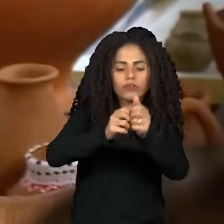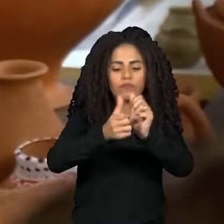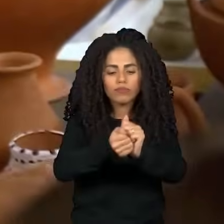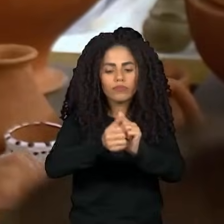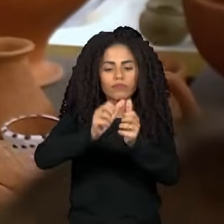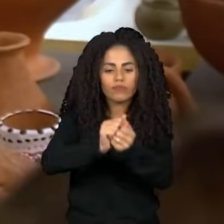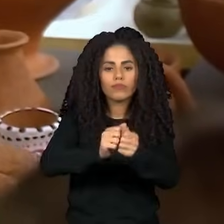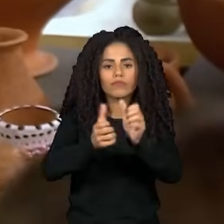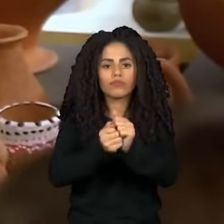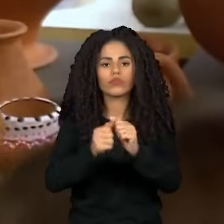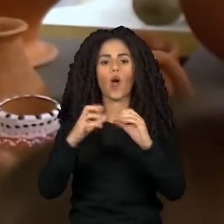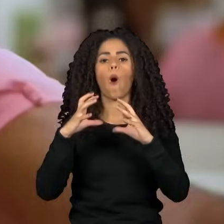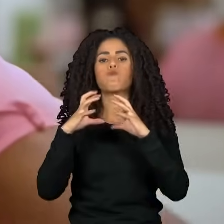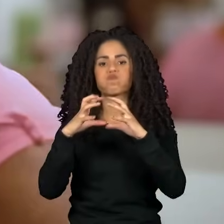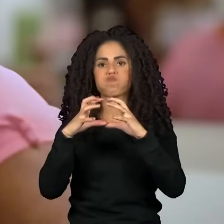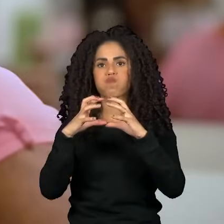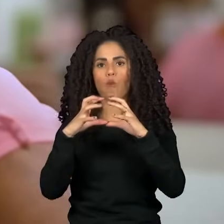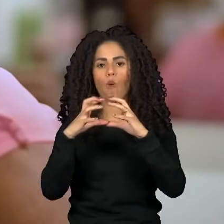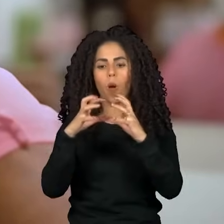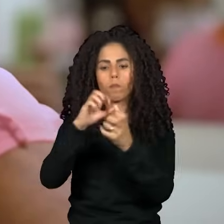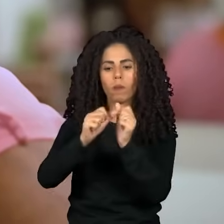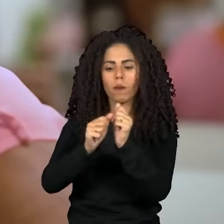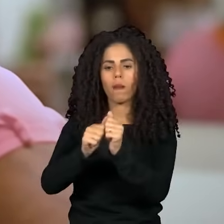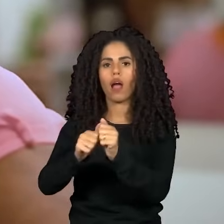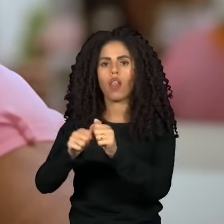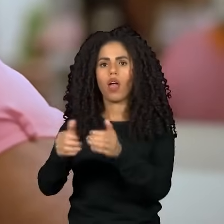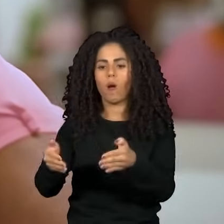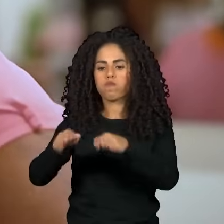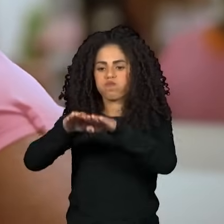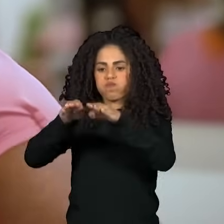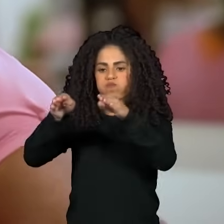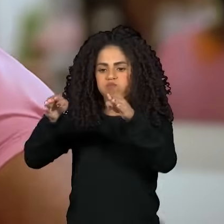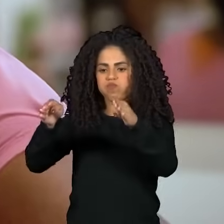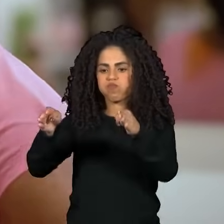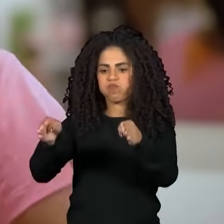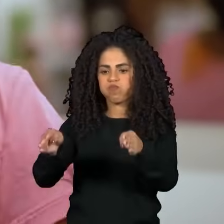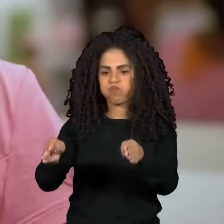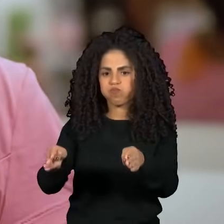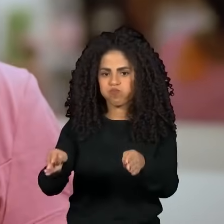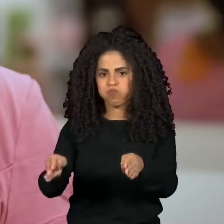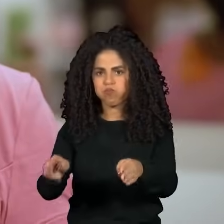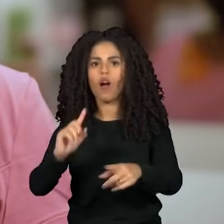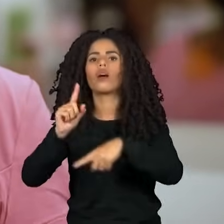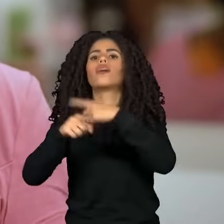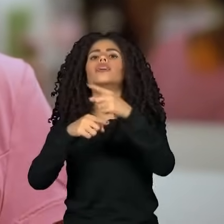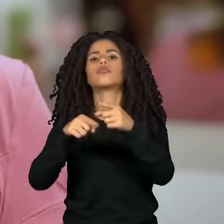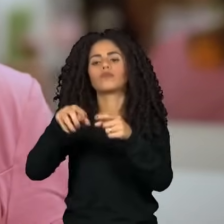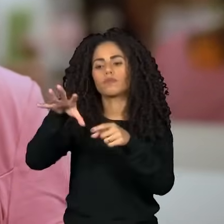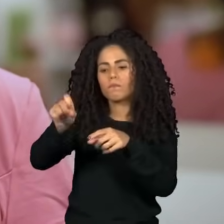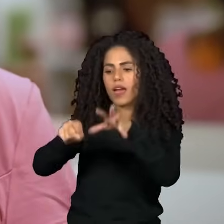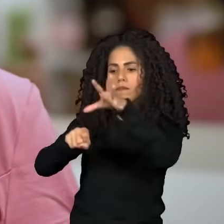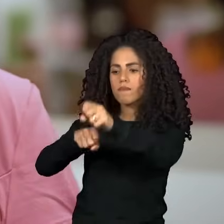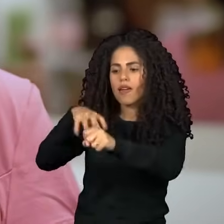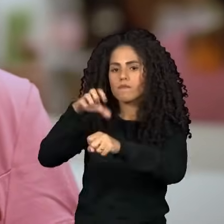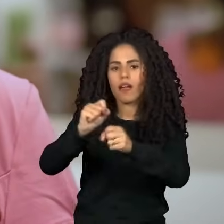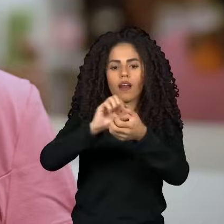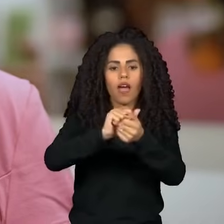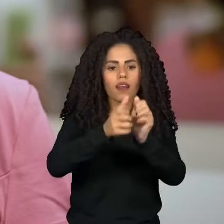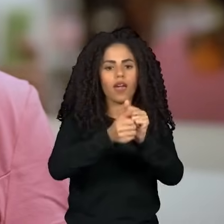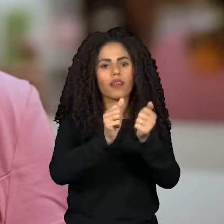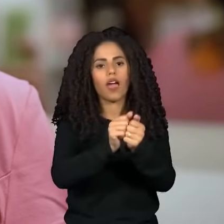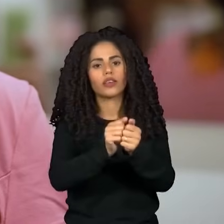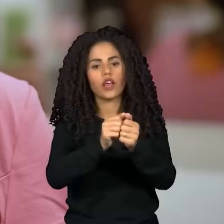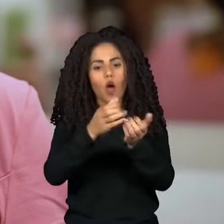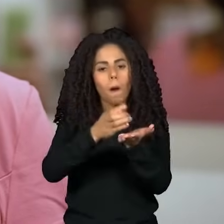um bolo de barro, deixo nessa altura aqui. Aí eu vou desmanchar todinho de peça, de pote,